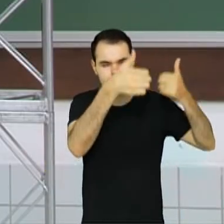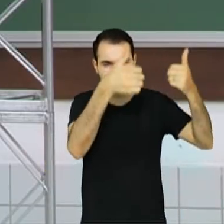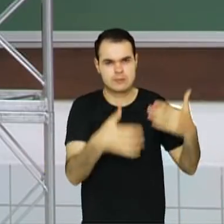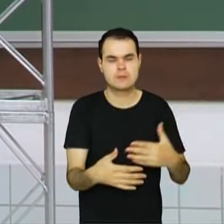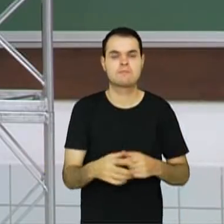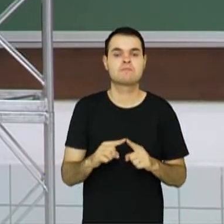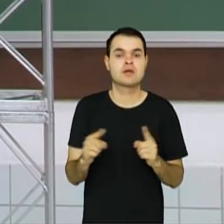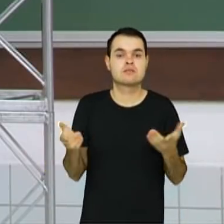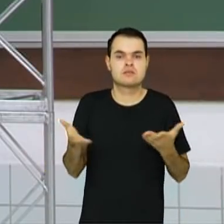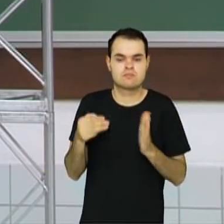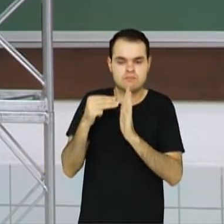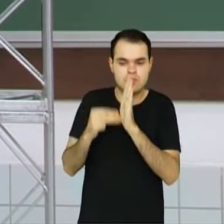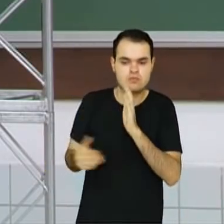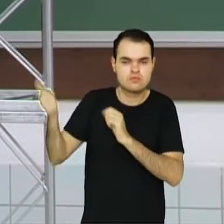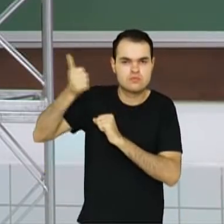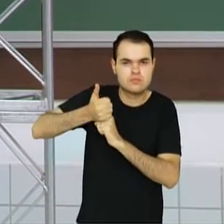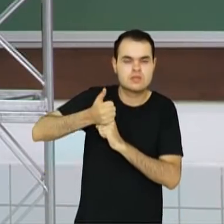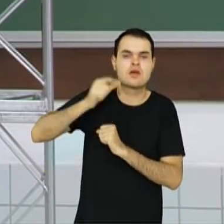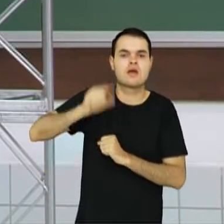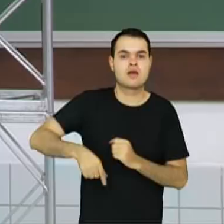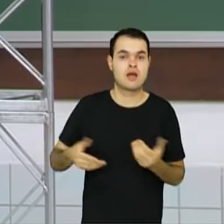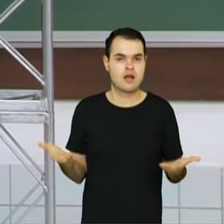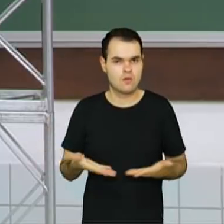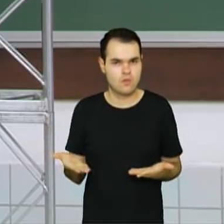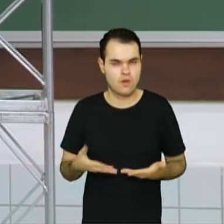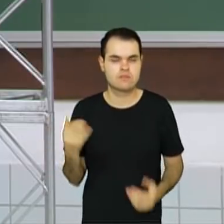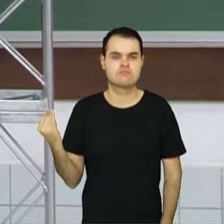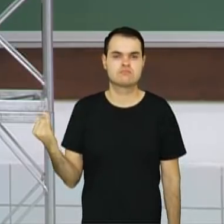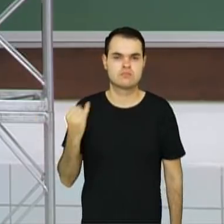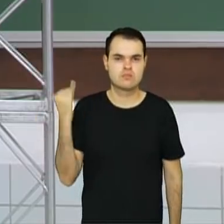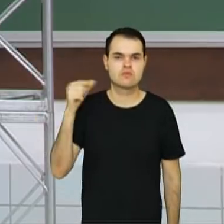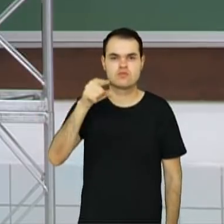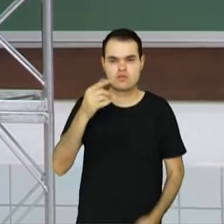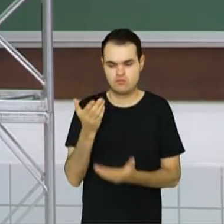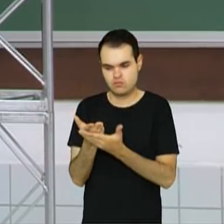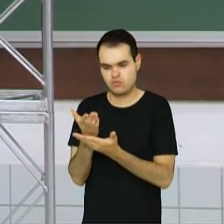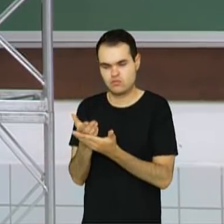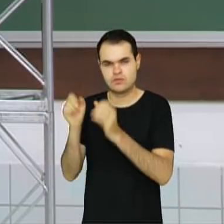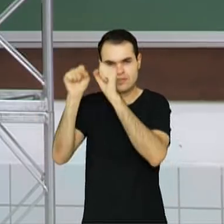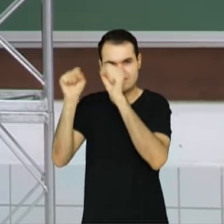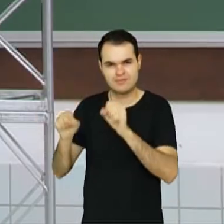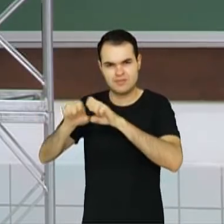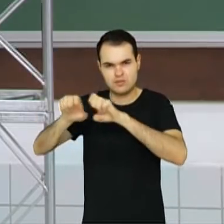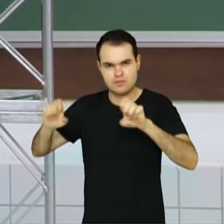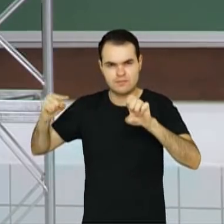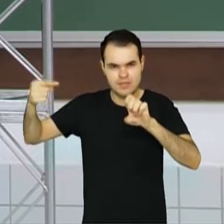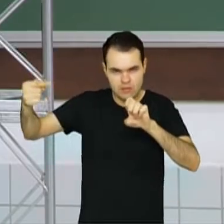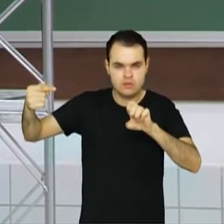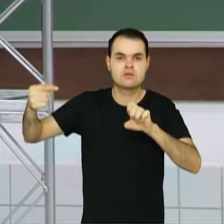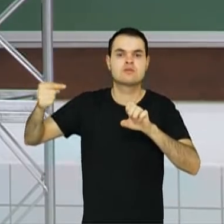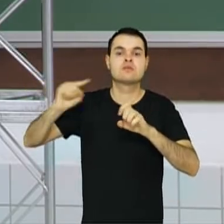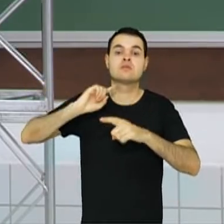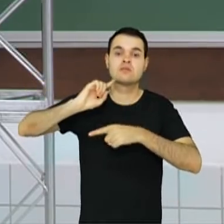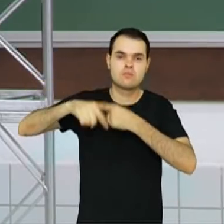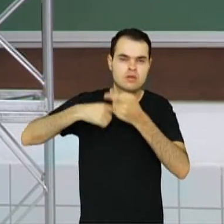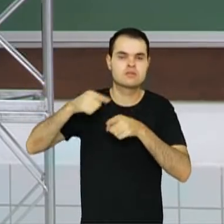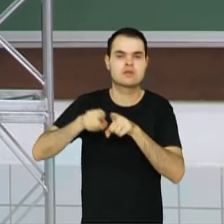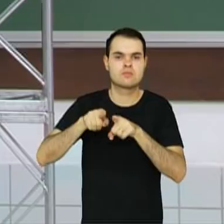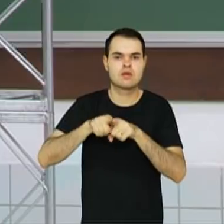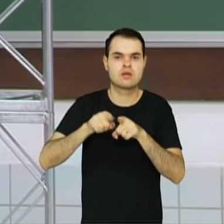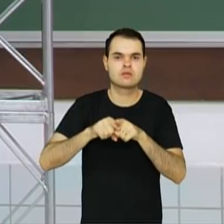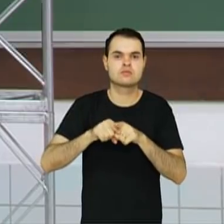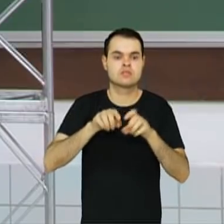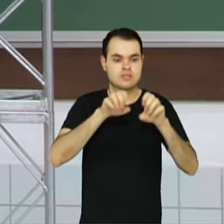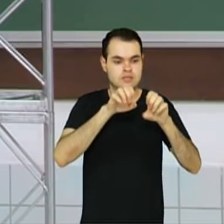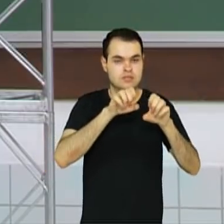certo? Mas esse método de substituição ele é importante agora, quando você estuda sistema de equações do primeiro grau, e depois quando você volta com o